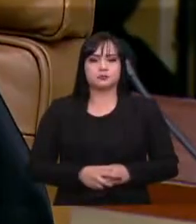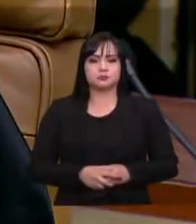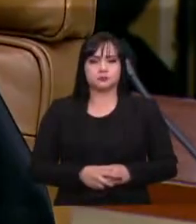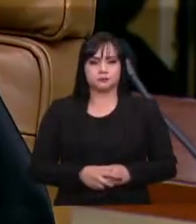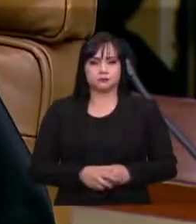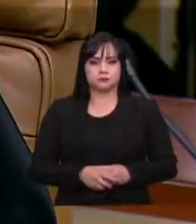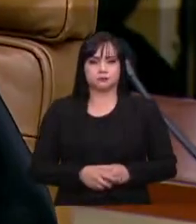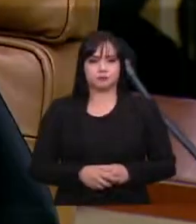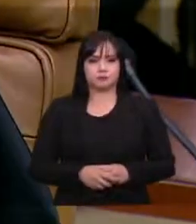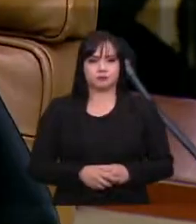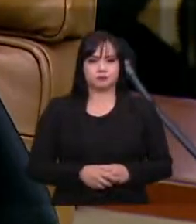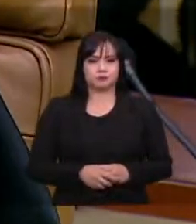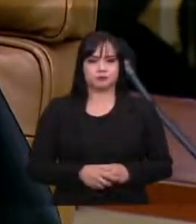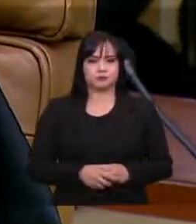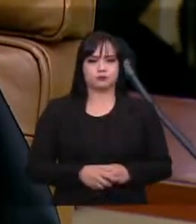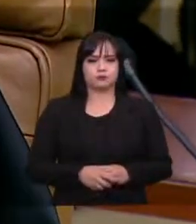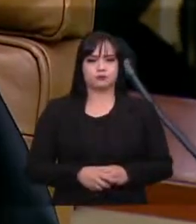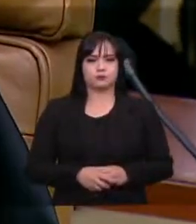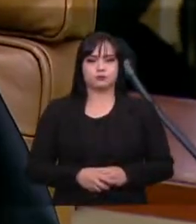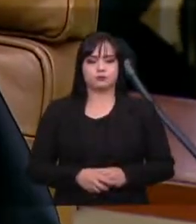de 2014